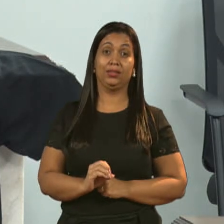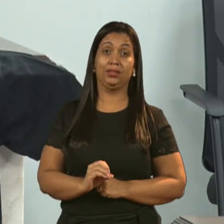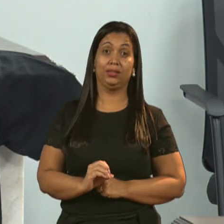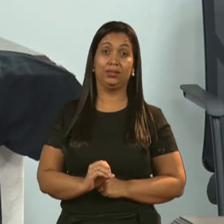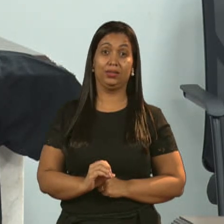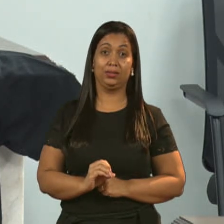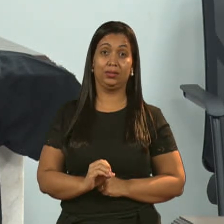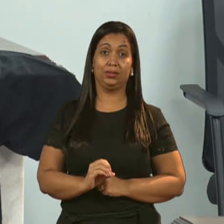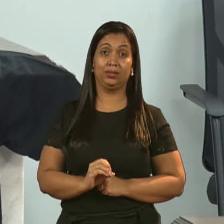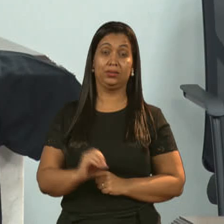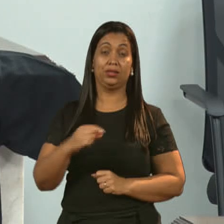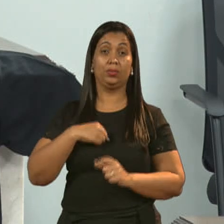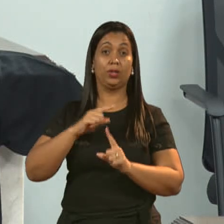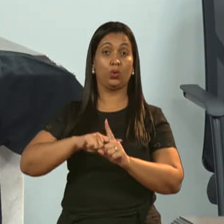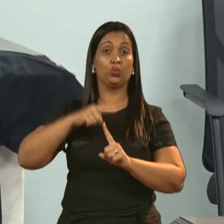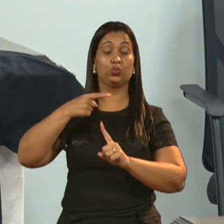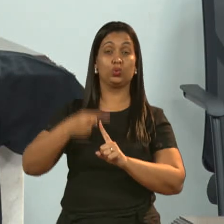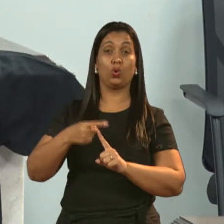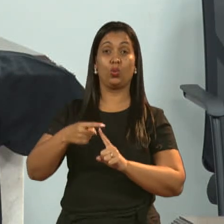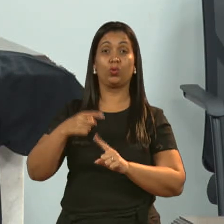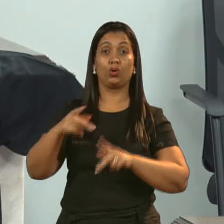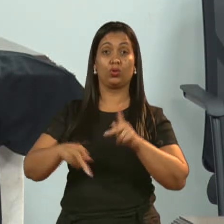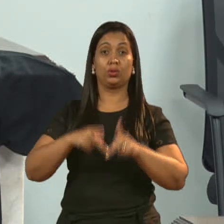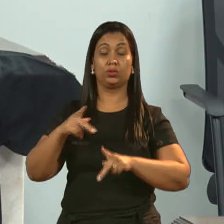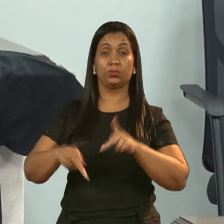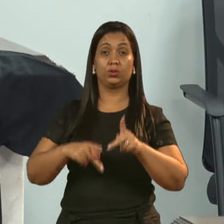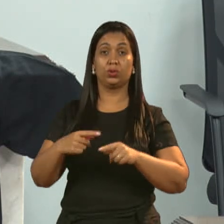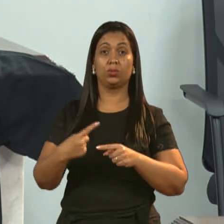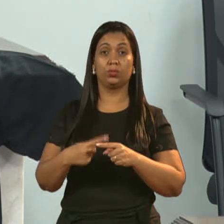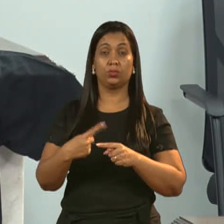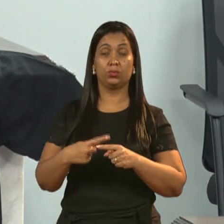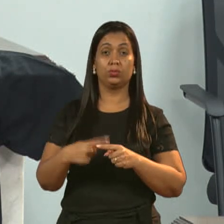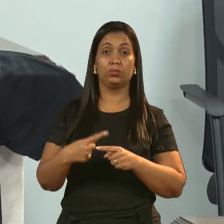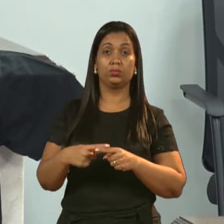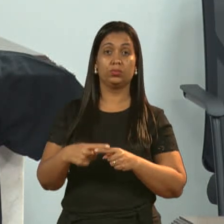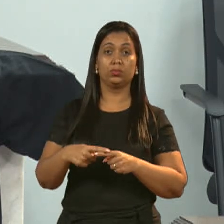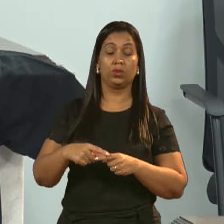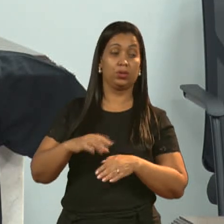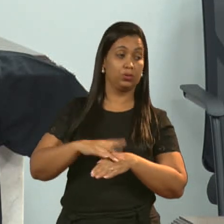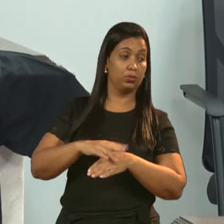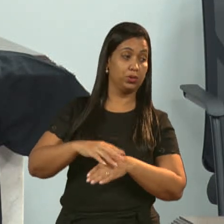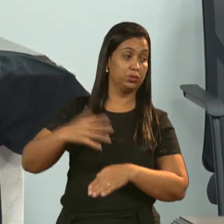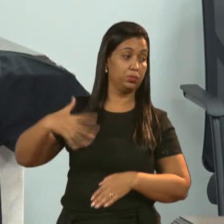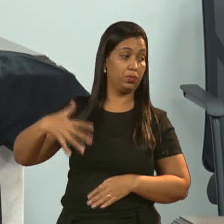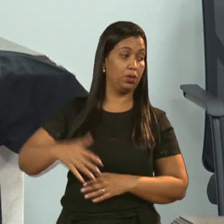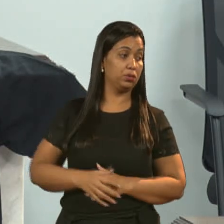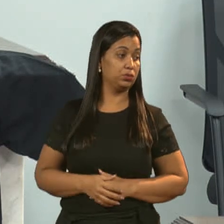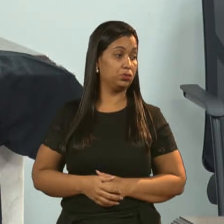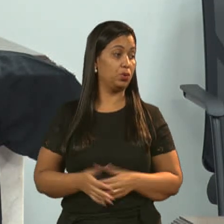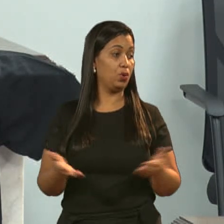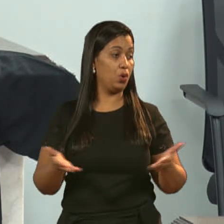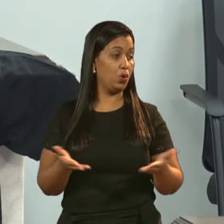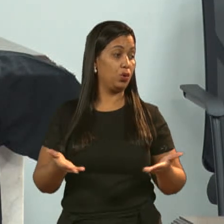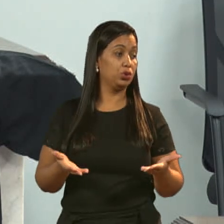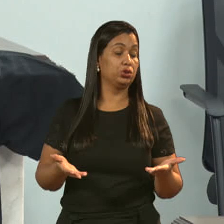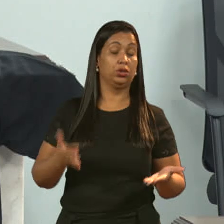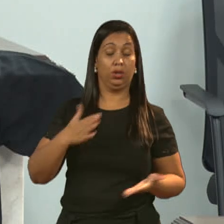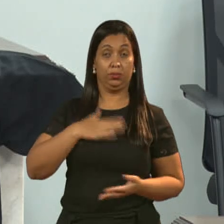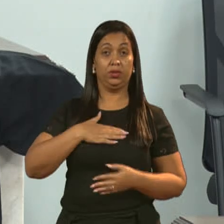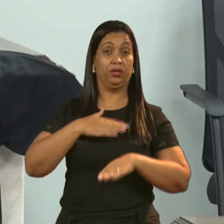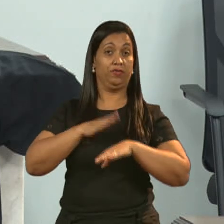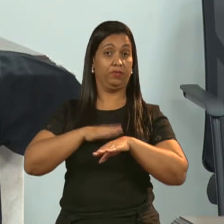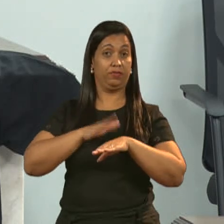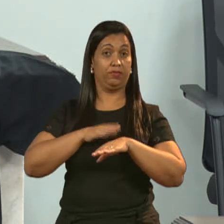o dobro dessa população, por ter um público maior de pessoas de maior idade. Hoje, a minha fala aqui